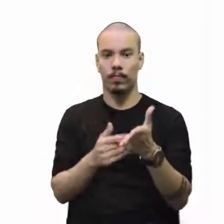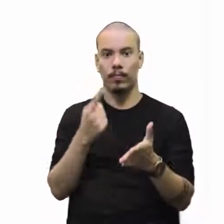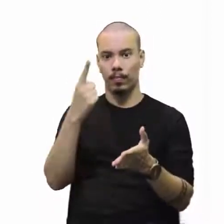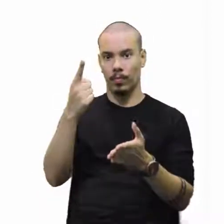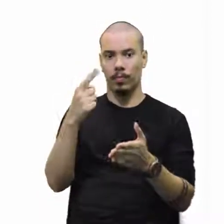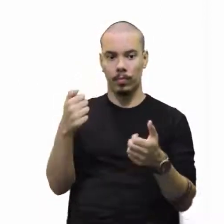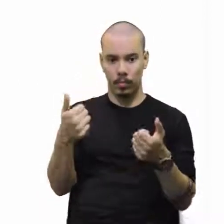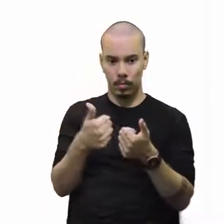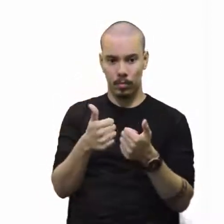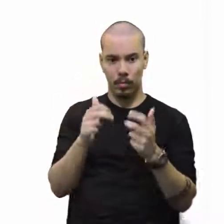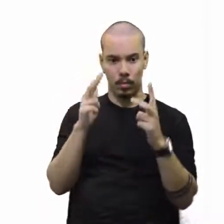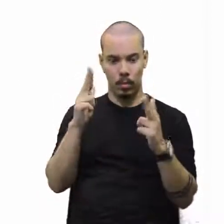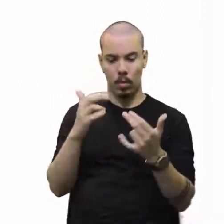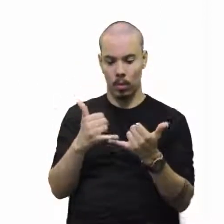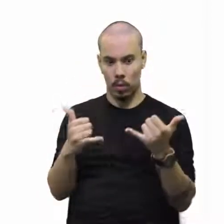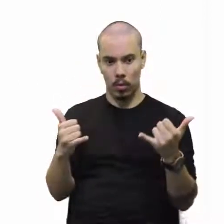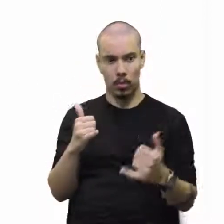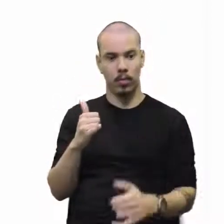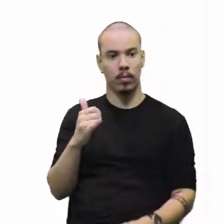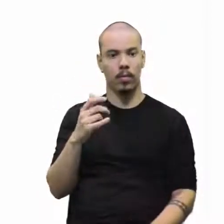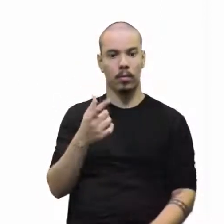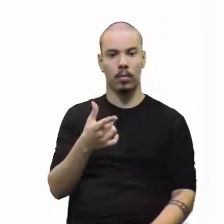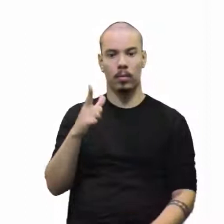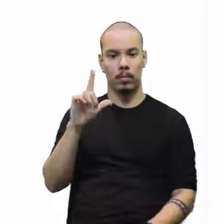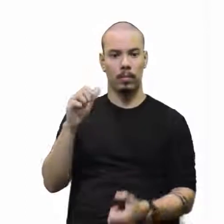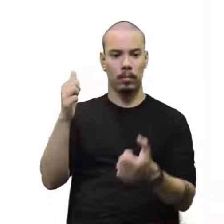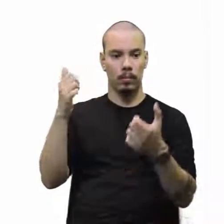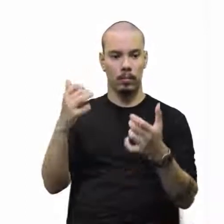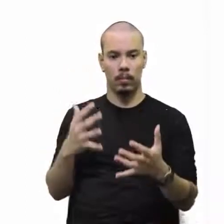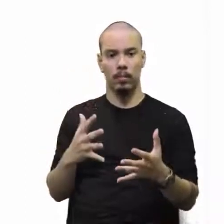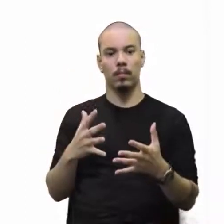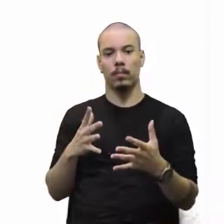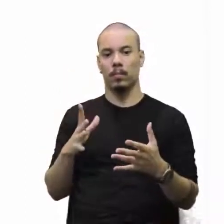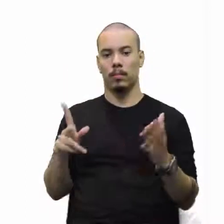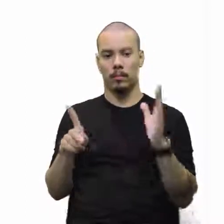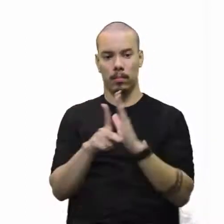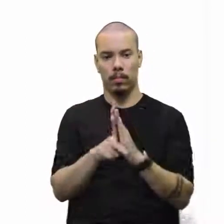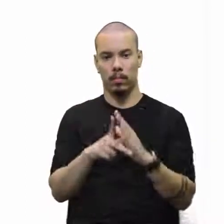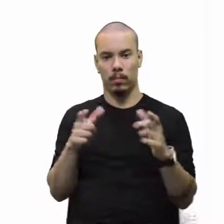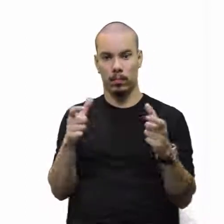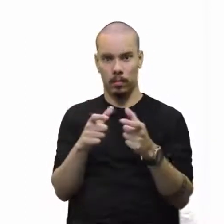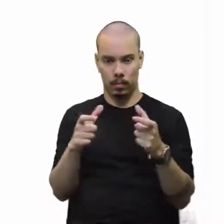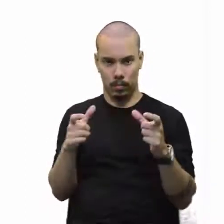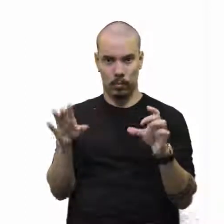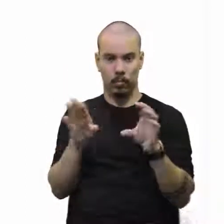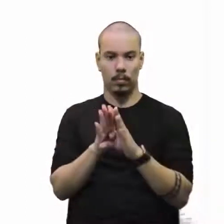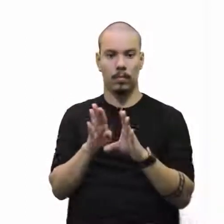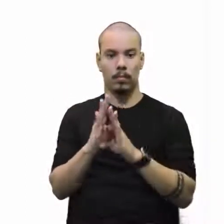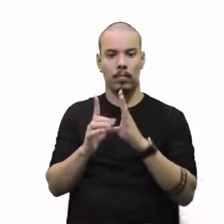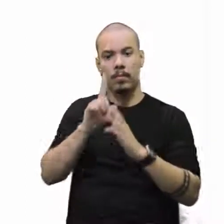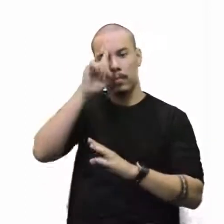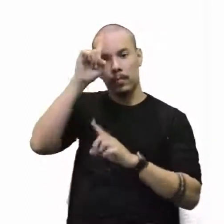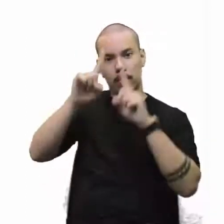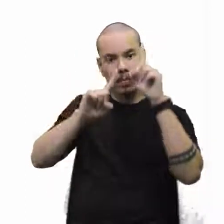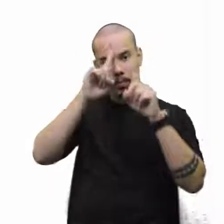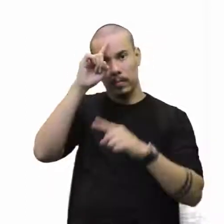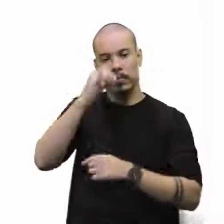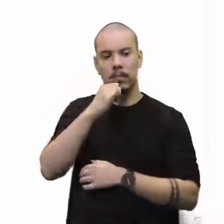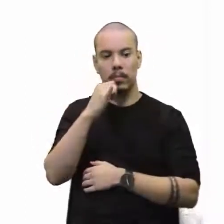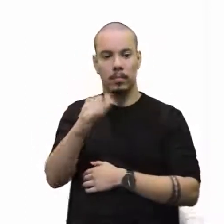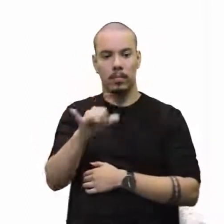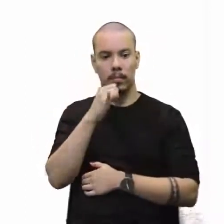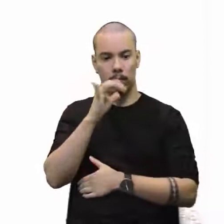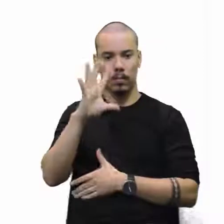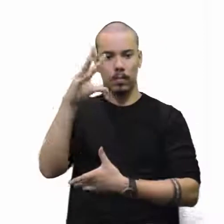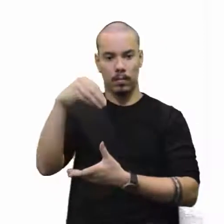condutor, como um fio, né? Visto em indução eletromagnética, assim agora uma placa, a criação de uma corrente induzida